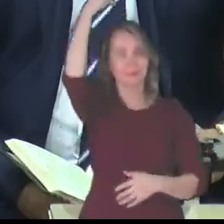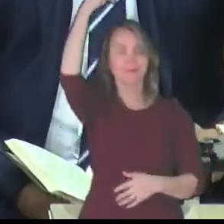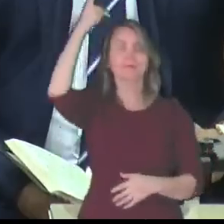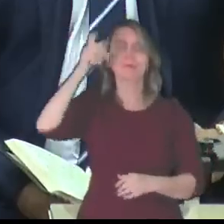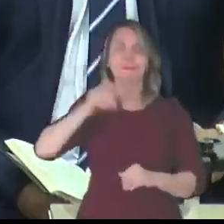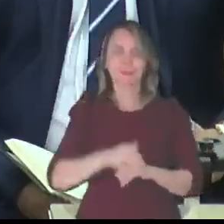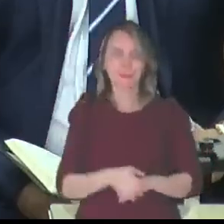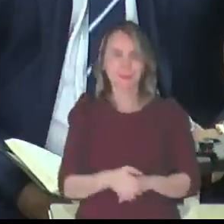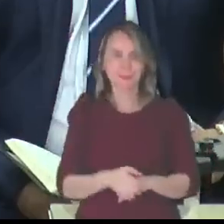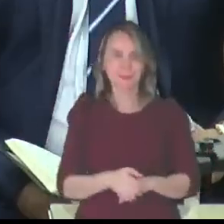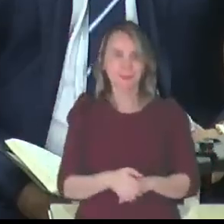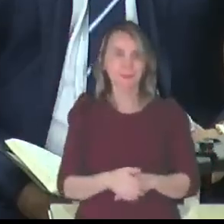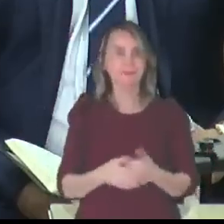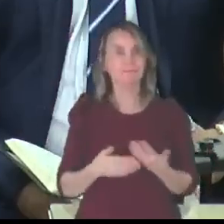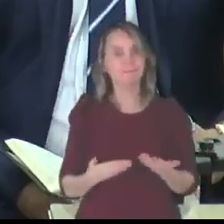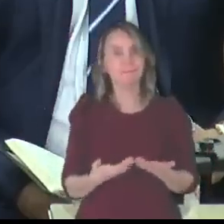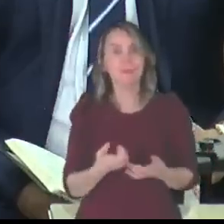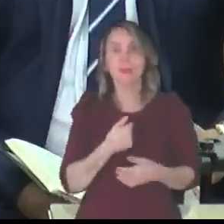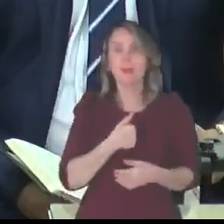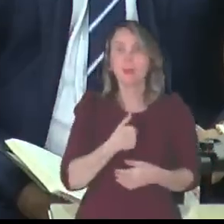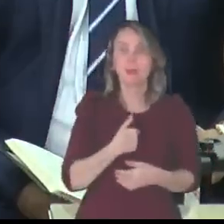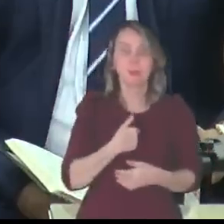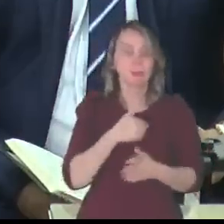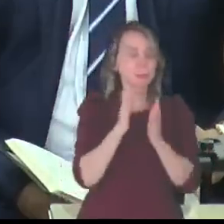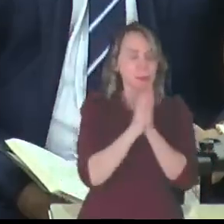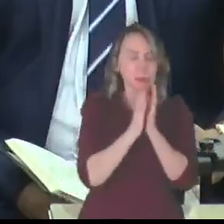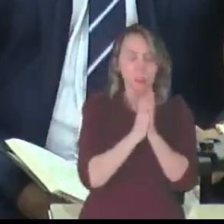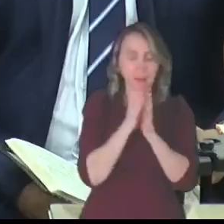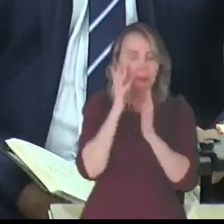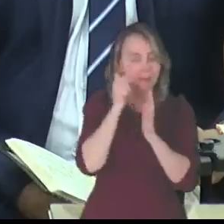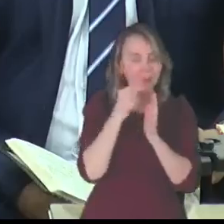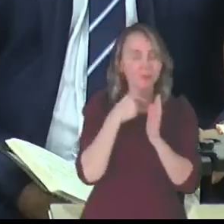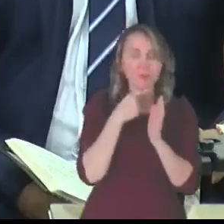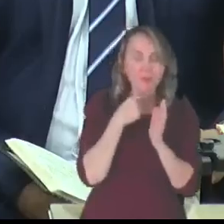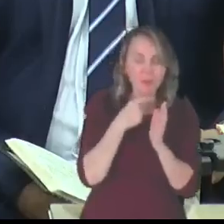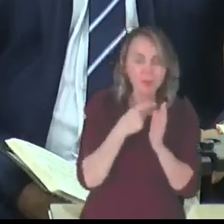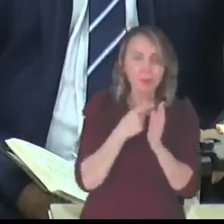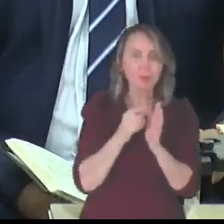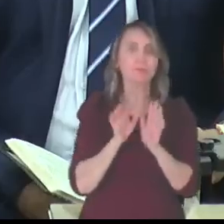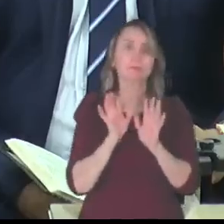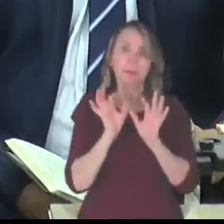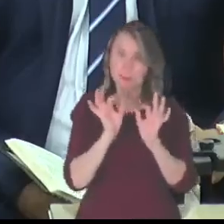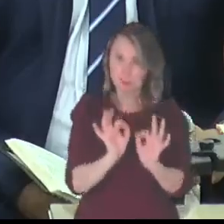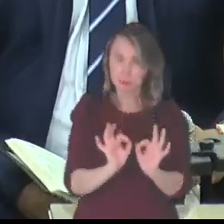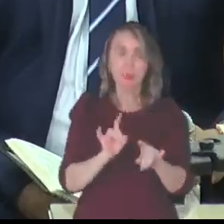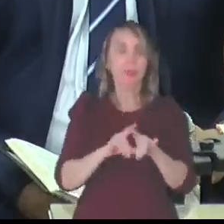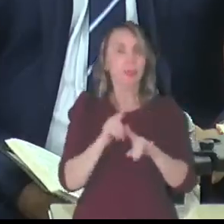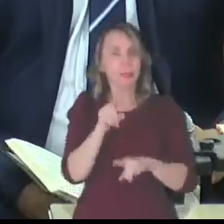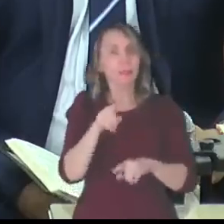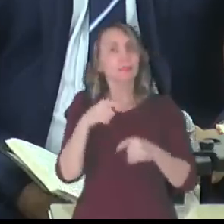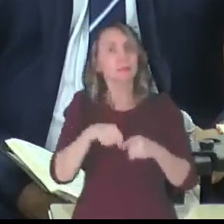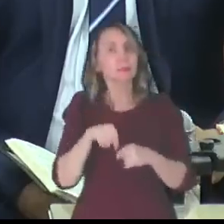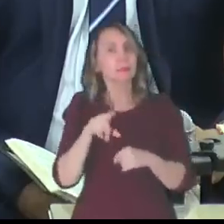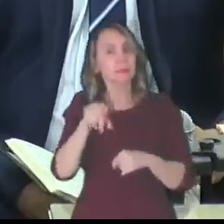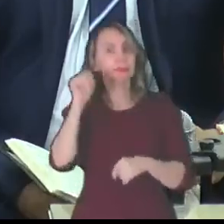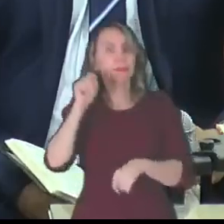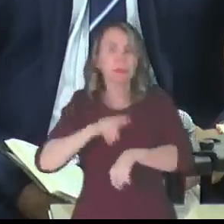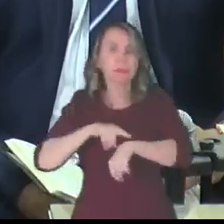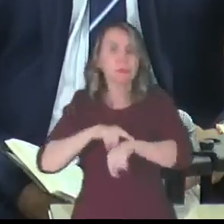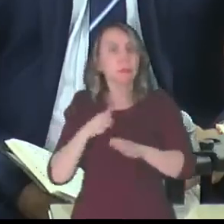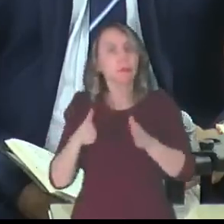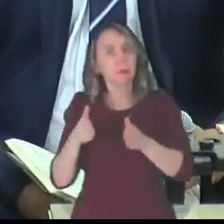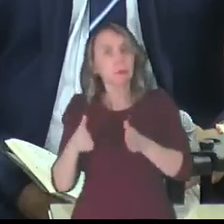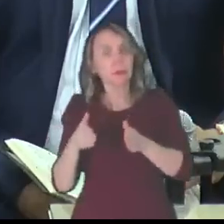então pastor eu não posso orar de madrugada mas você tem que separar um tempo para ir para o monte da mirra